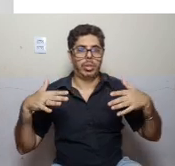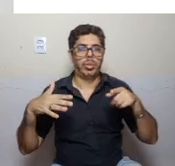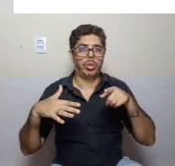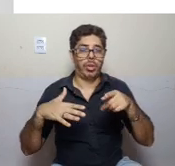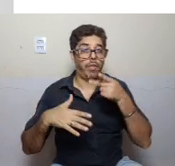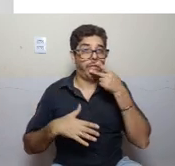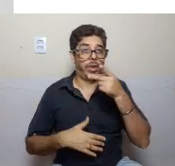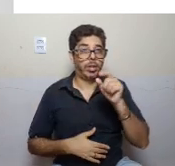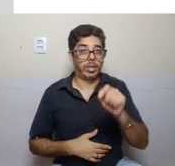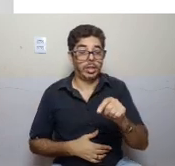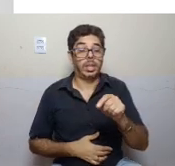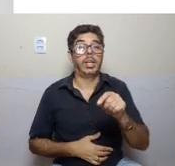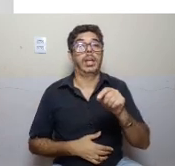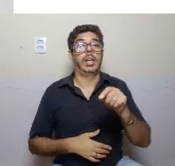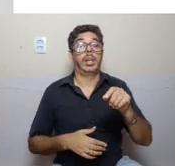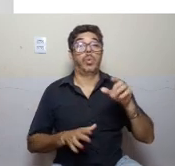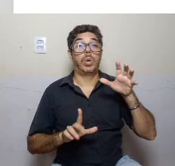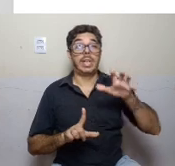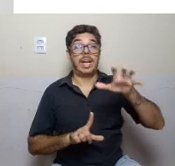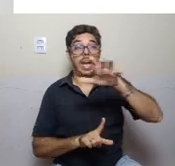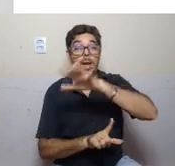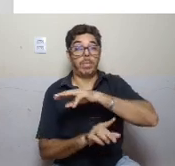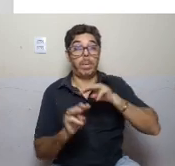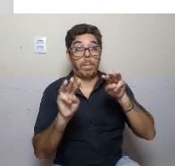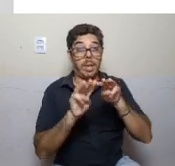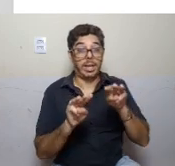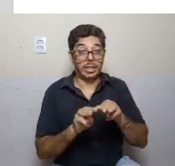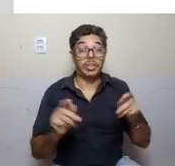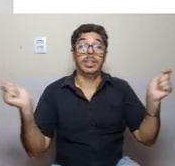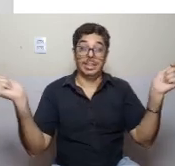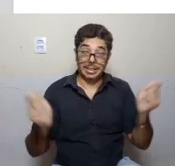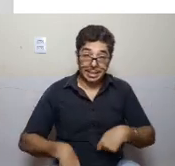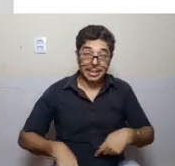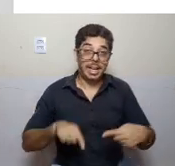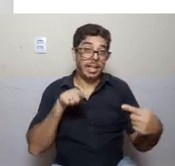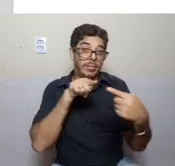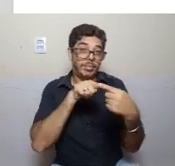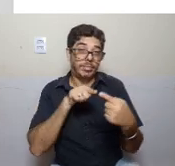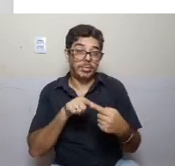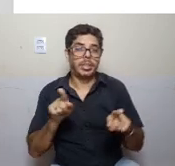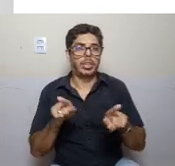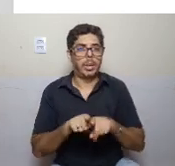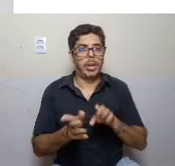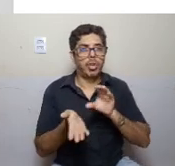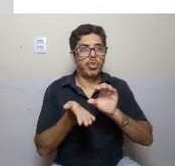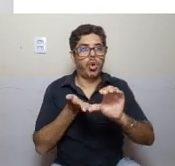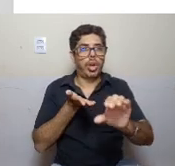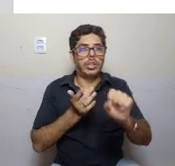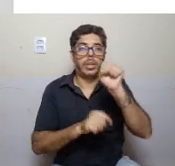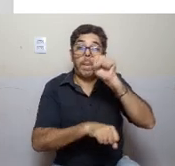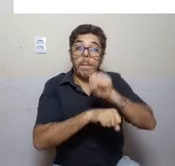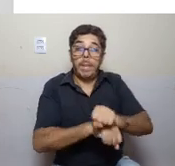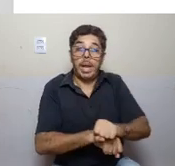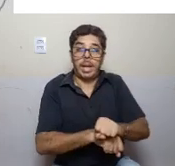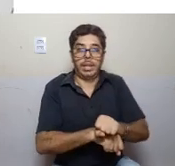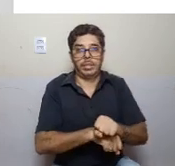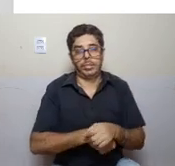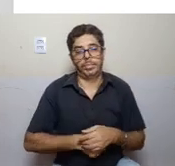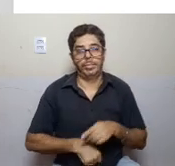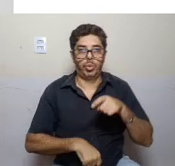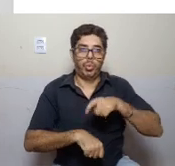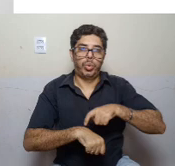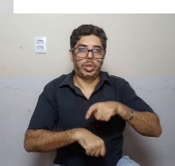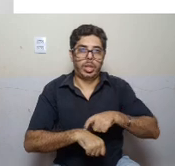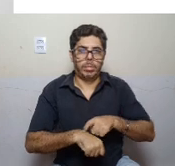são fontes de campos magnéticos. Ela é válida para todos os campos magnéticos e correntes que são estacionários, que são constantes no